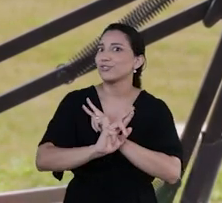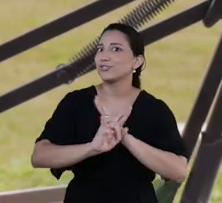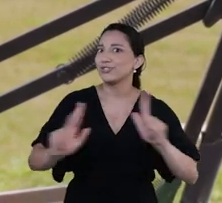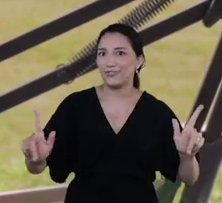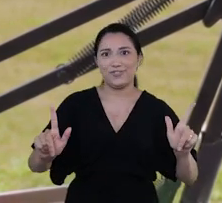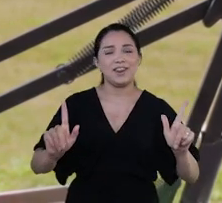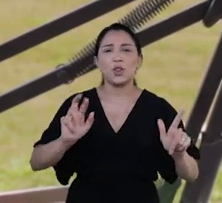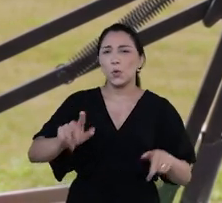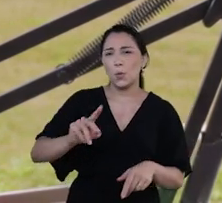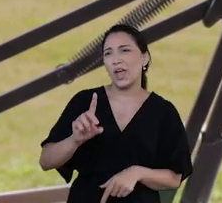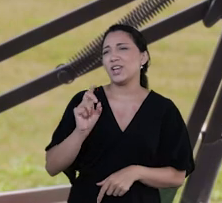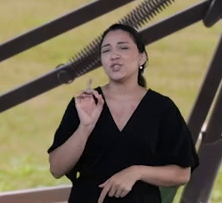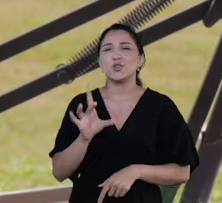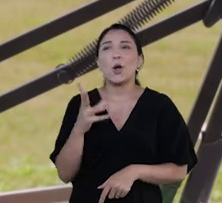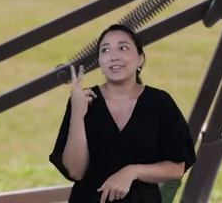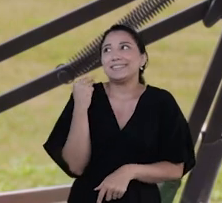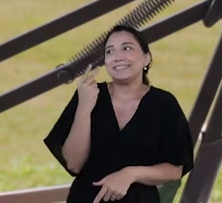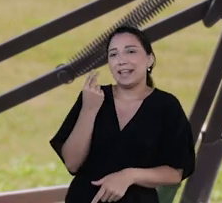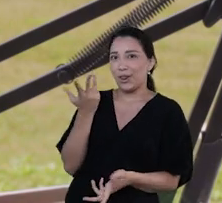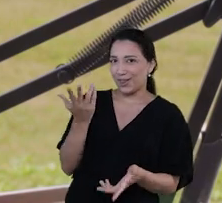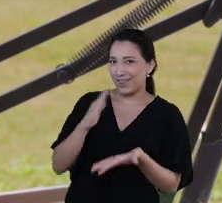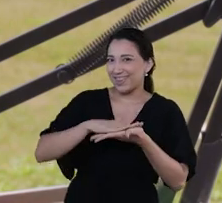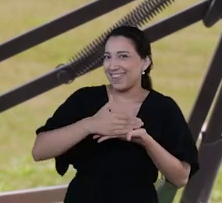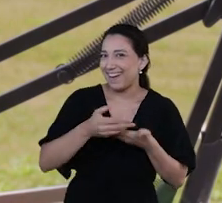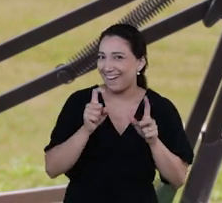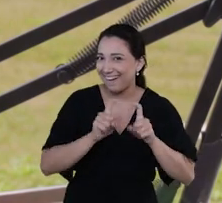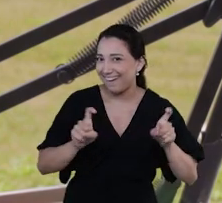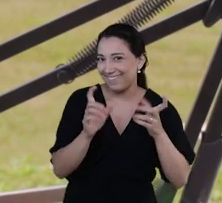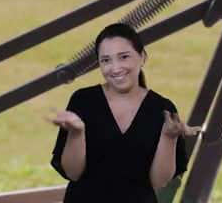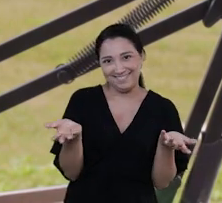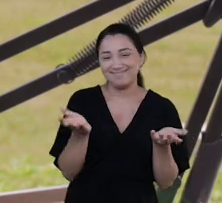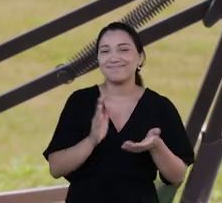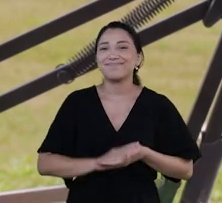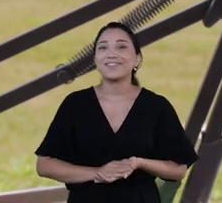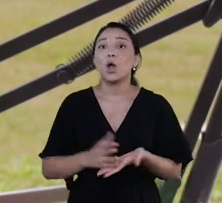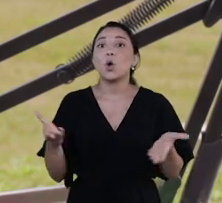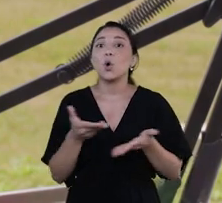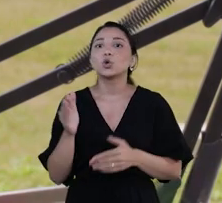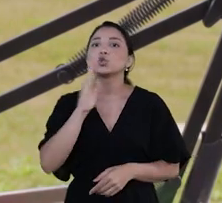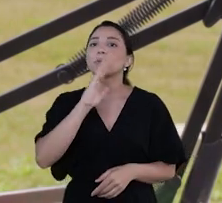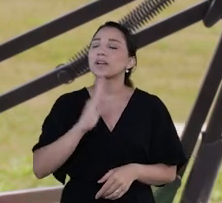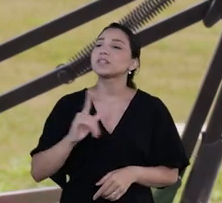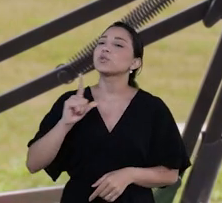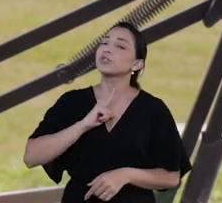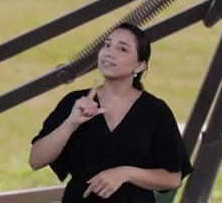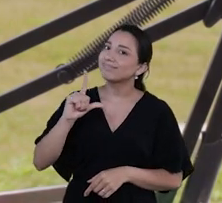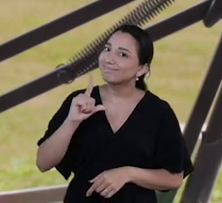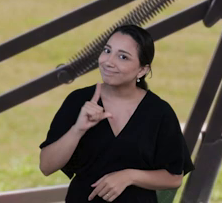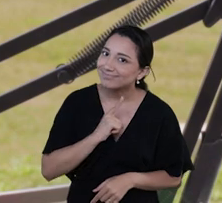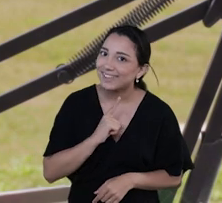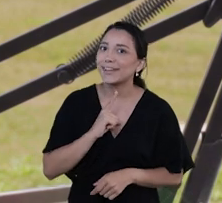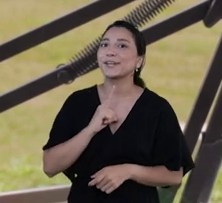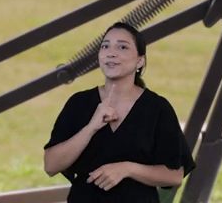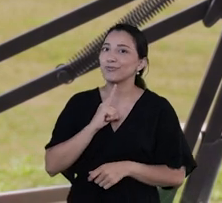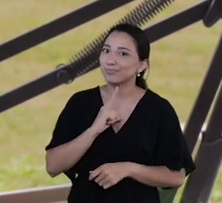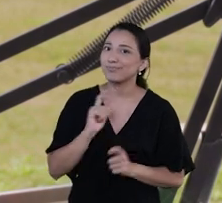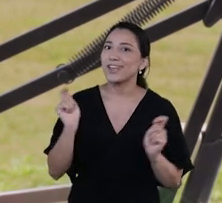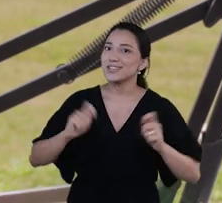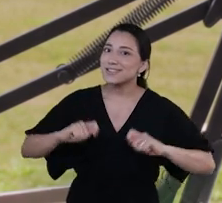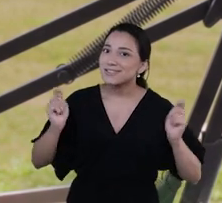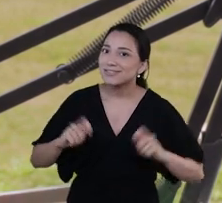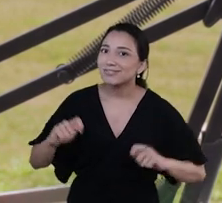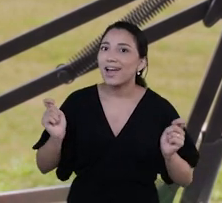né agora hoje no Brasil eh a gente tem uma demanda no Brasil e no mundo tem uma demanda de profissionais da